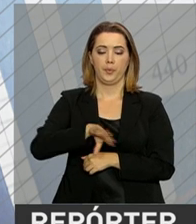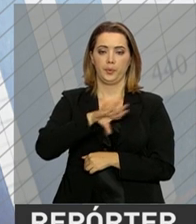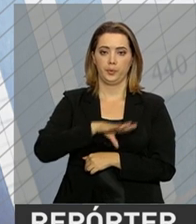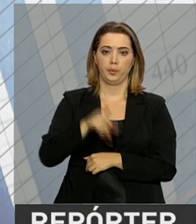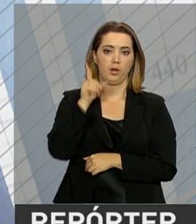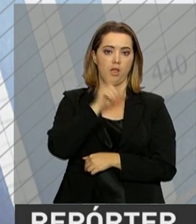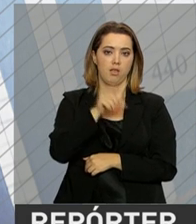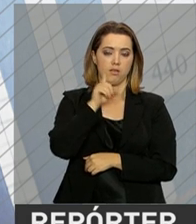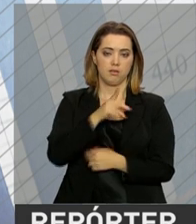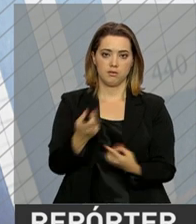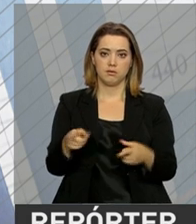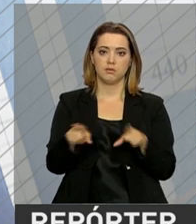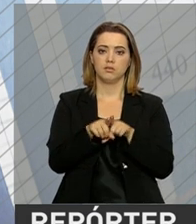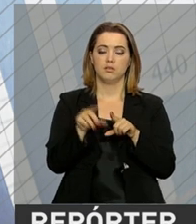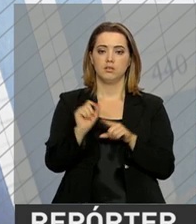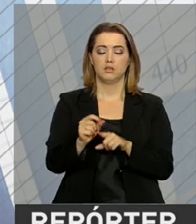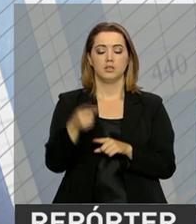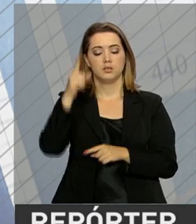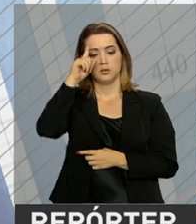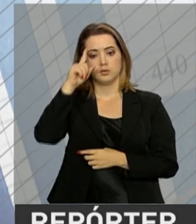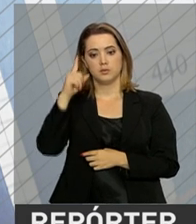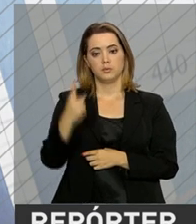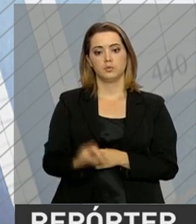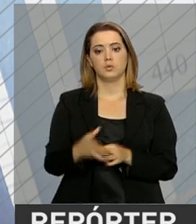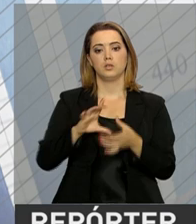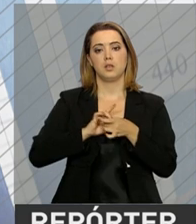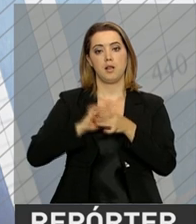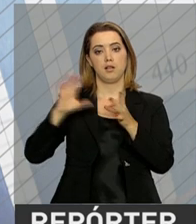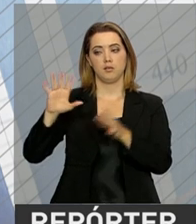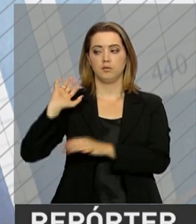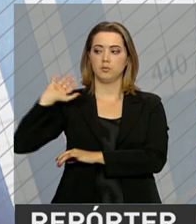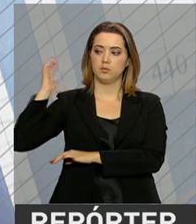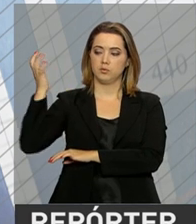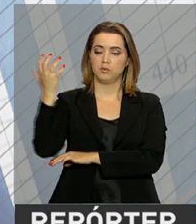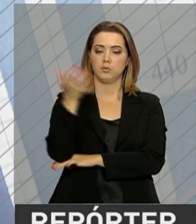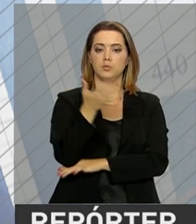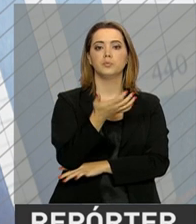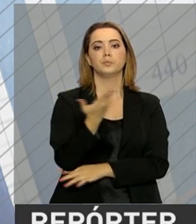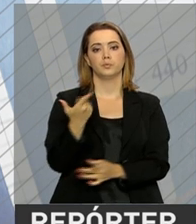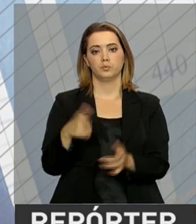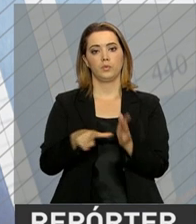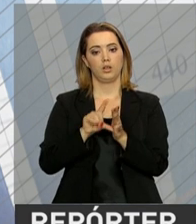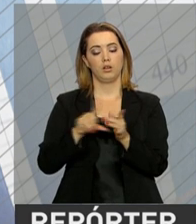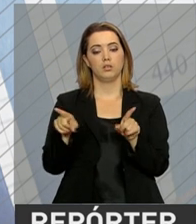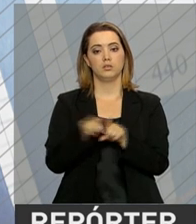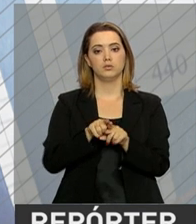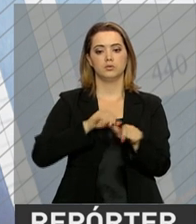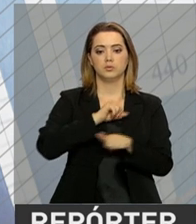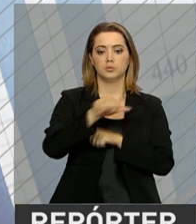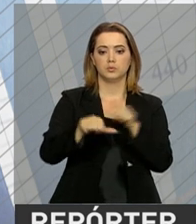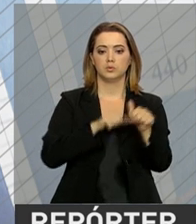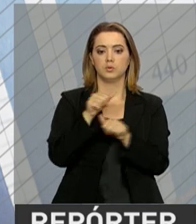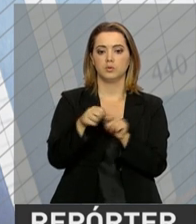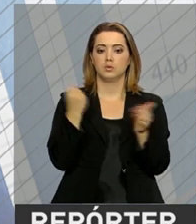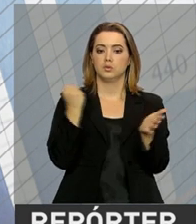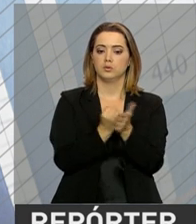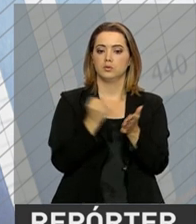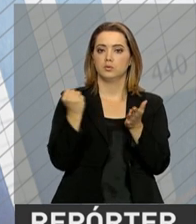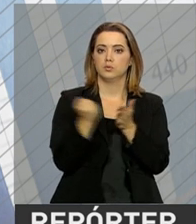estrangeiros a obrigatoriedade do licenciamento ambiental prévio e mudanças na forma de contratação do financiamento